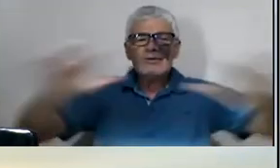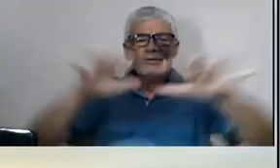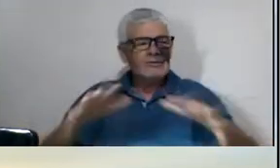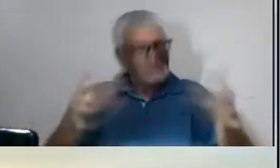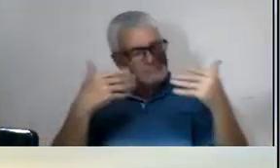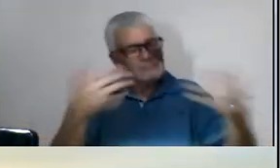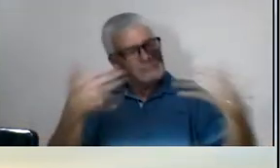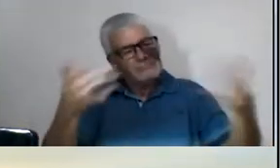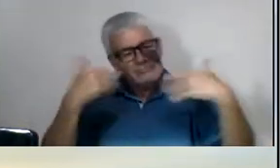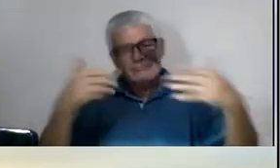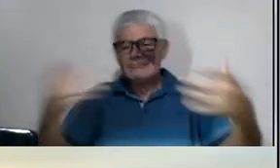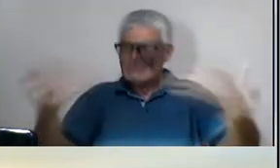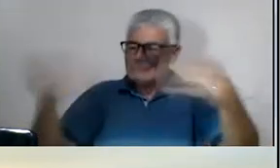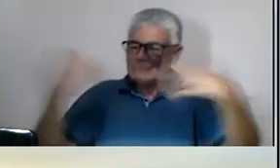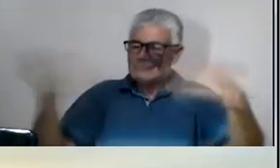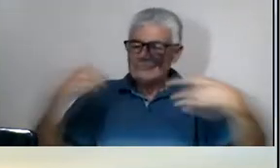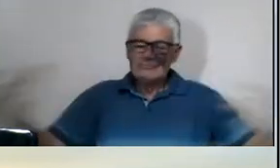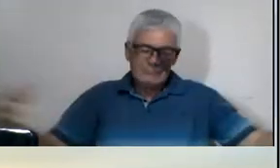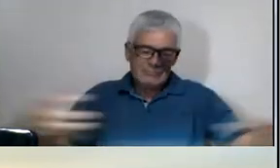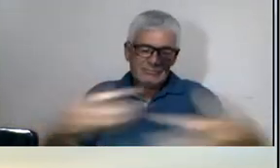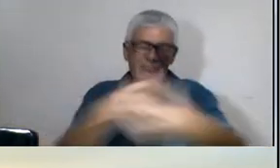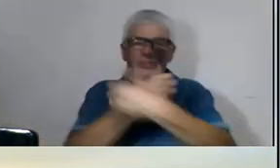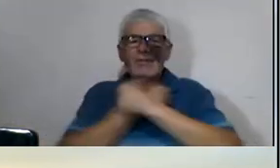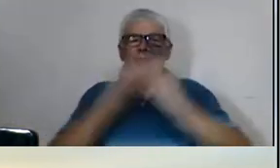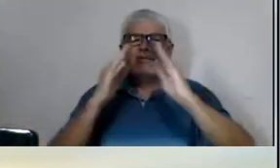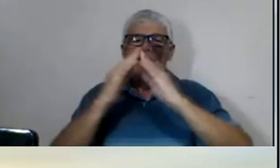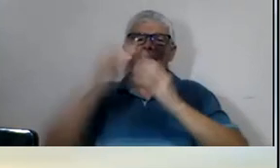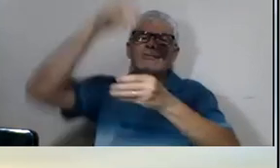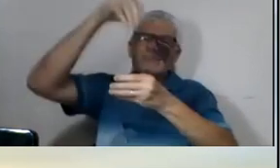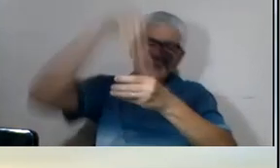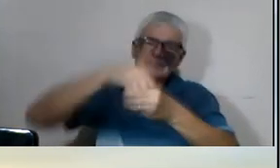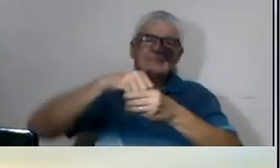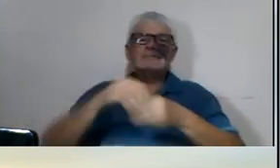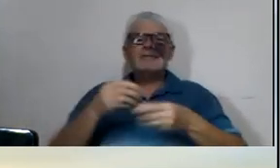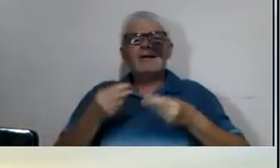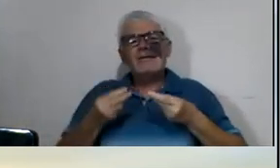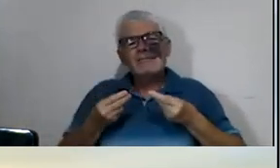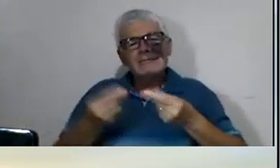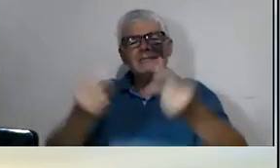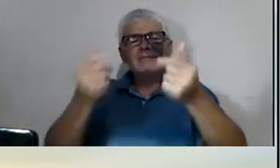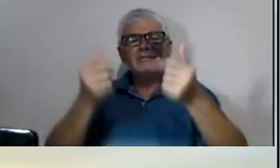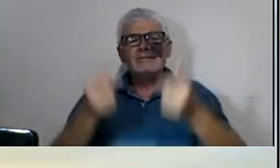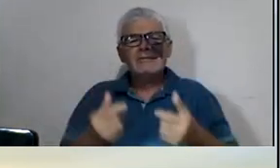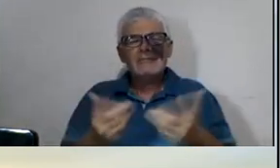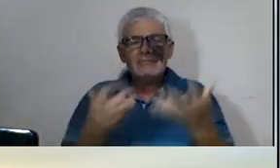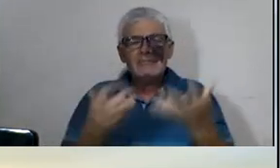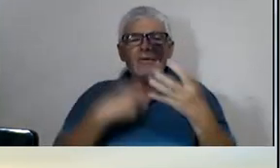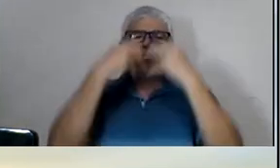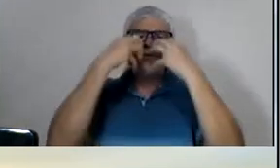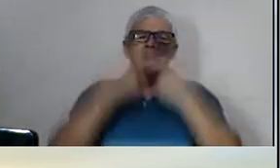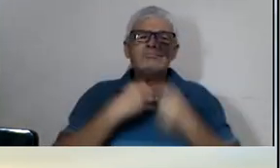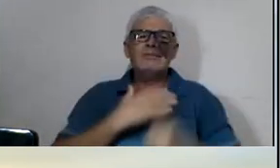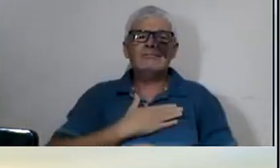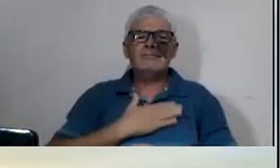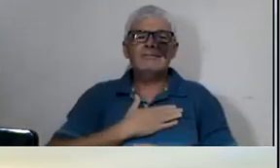reconstruir o templo. Mas eles não usaram para isso, não. Eu acredito até que eles andaram passando a mão para construir coisas